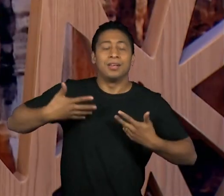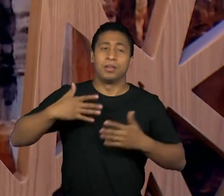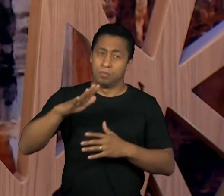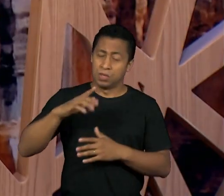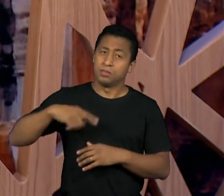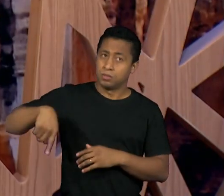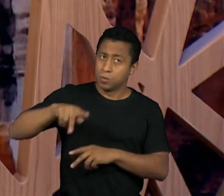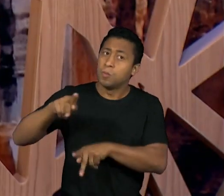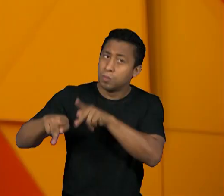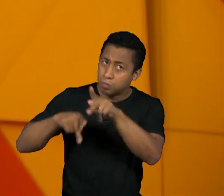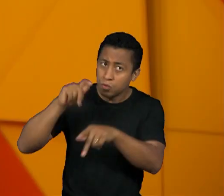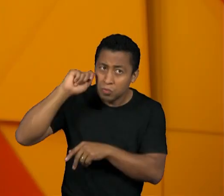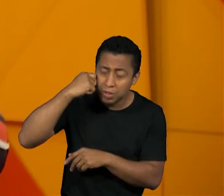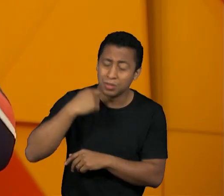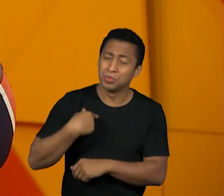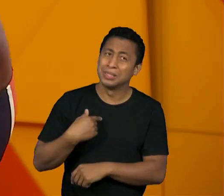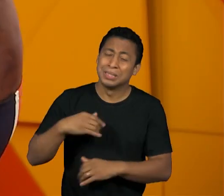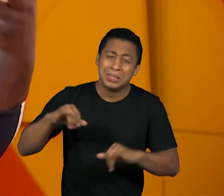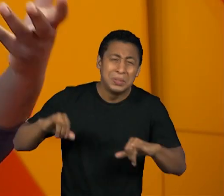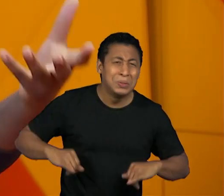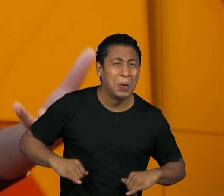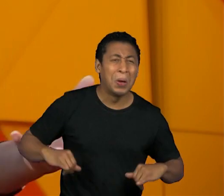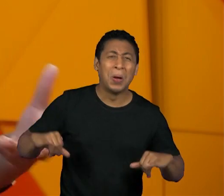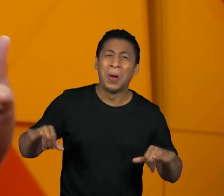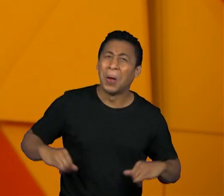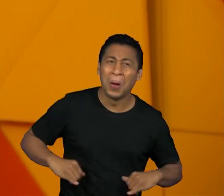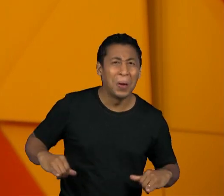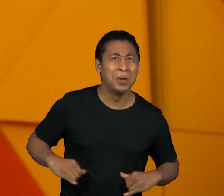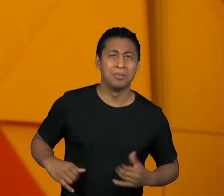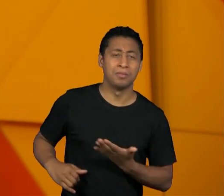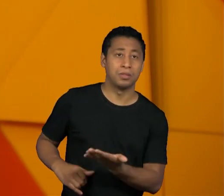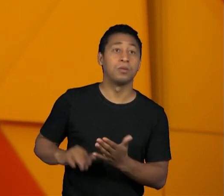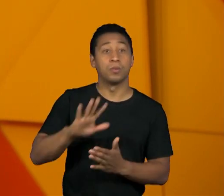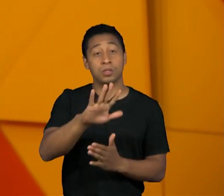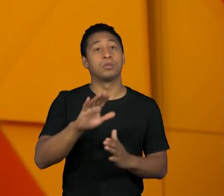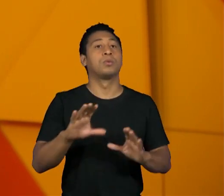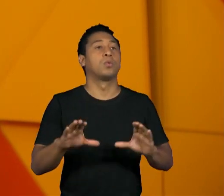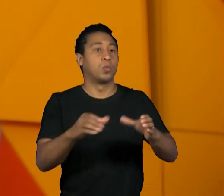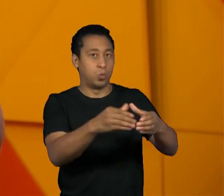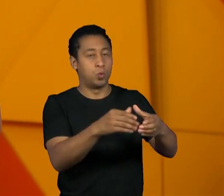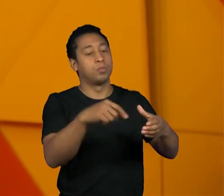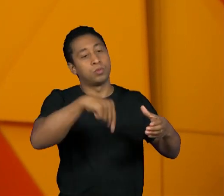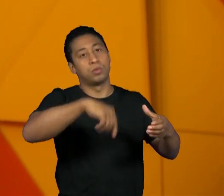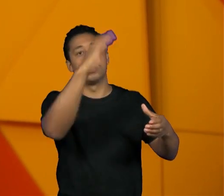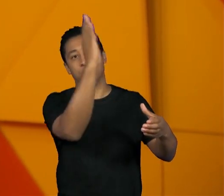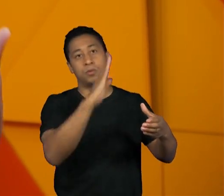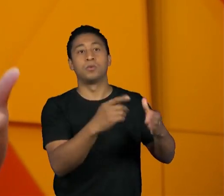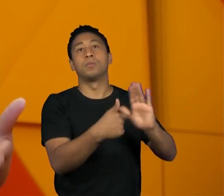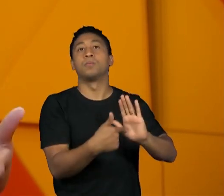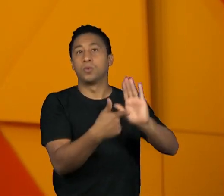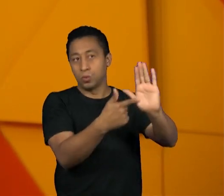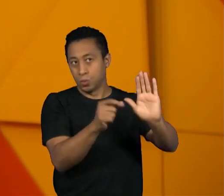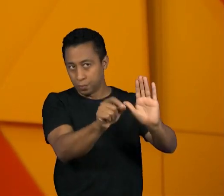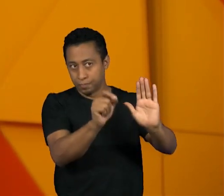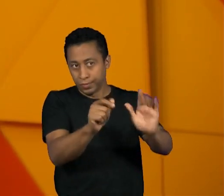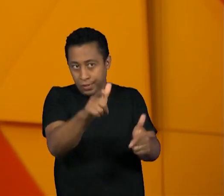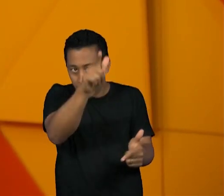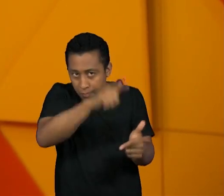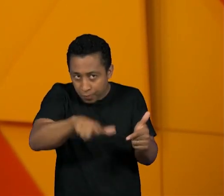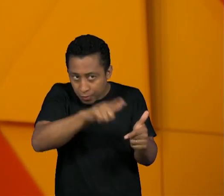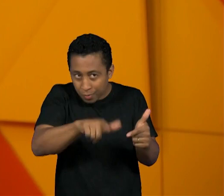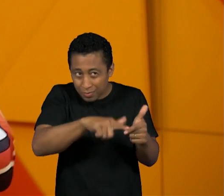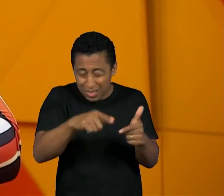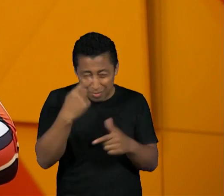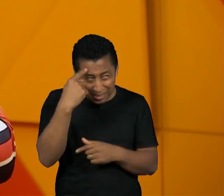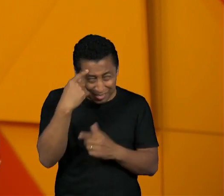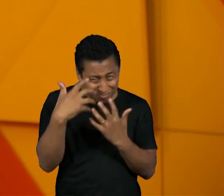a população negra está aí em grupo nos piores indicadores brasileiros, né? E tem um problema sério de saúde mental